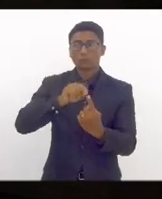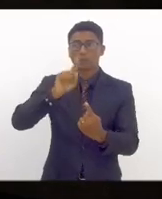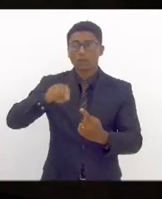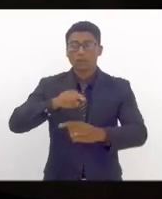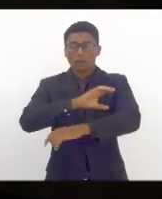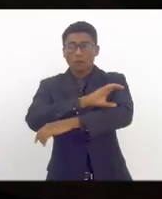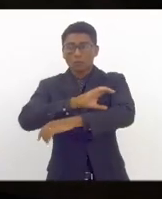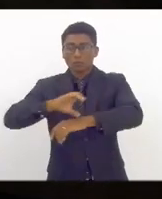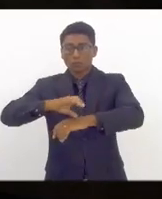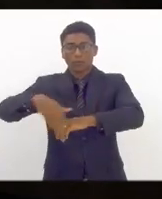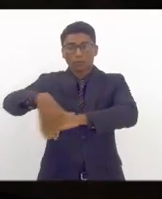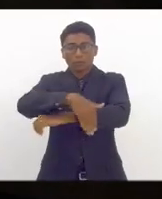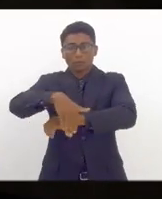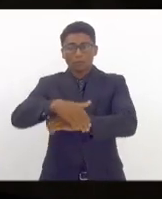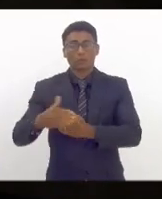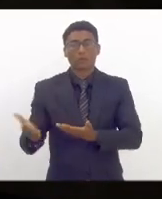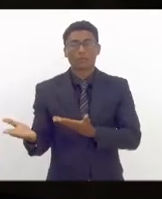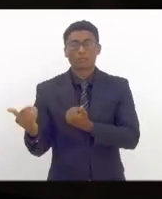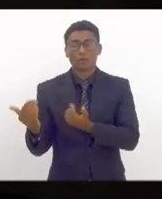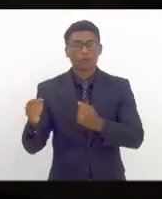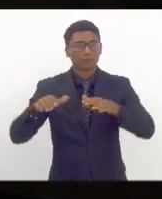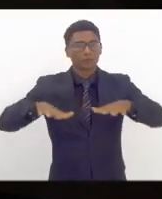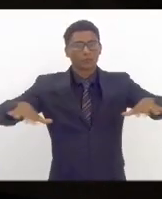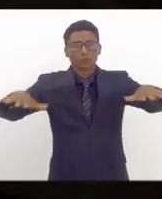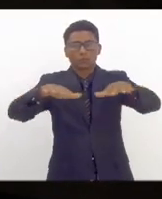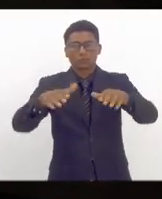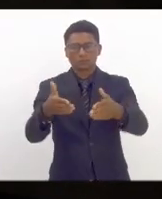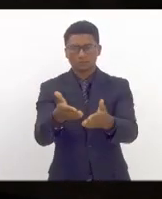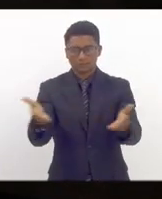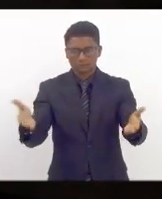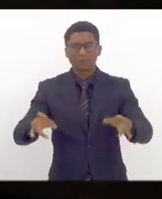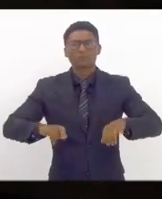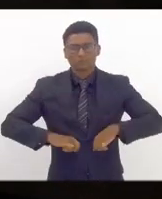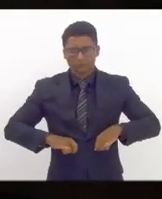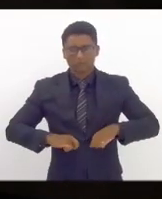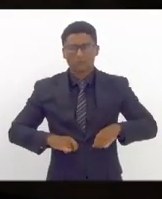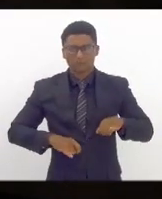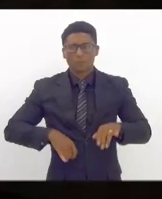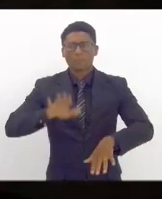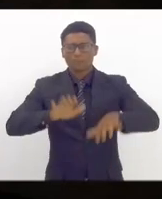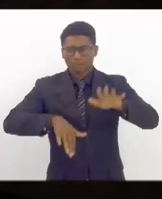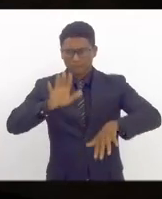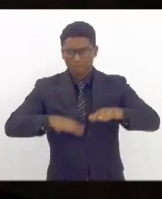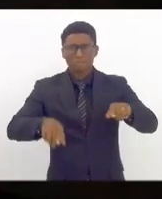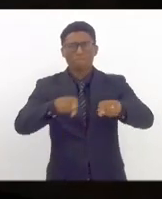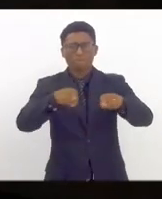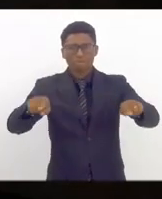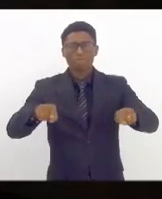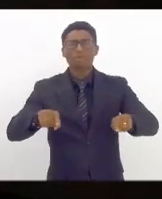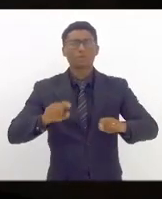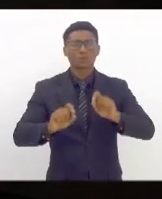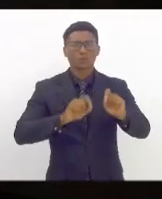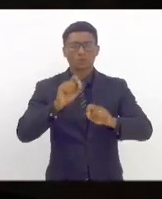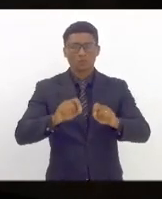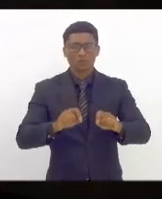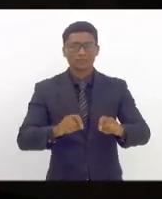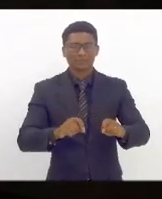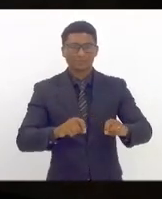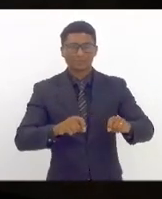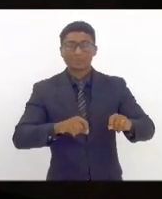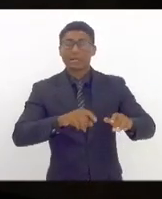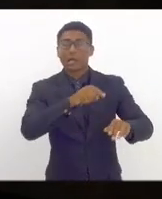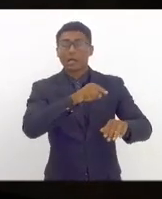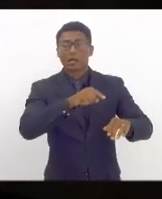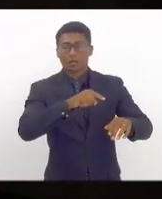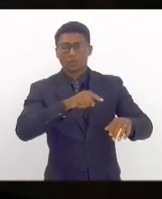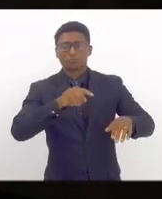cidade para todos os jovens suburbanos marginalizados que muitas das vezes estão expostas ao mundo do crime ao